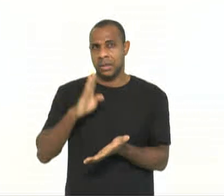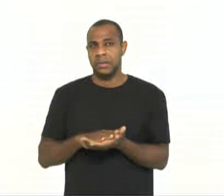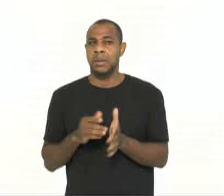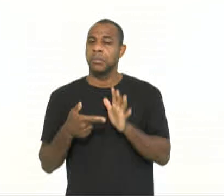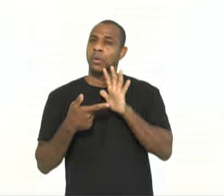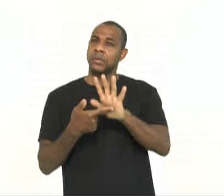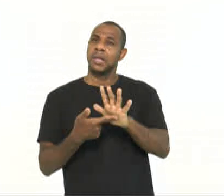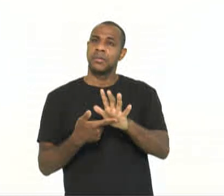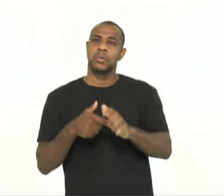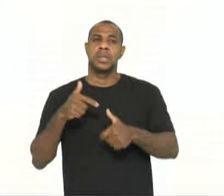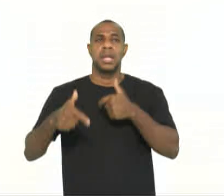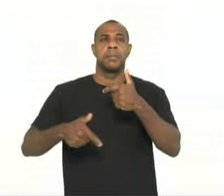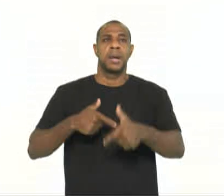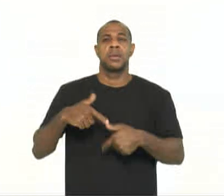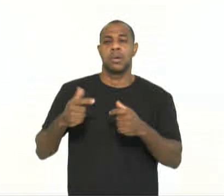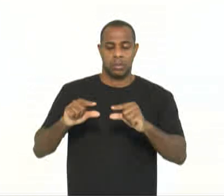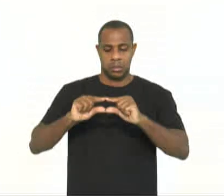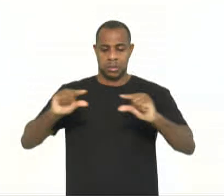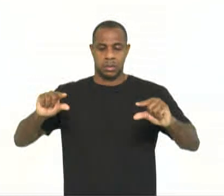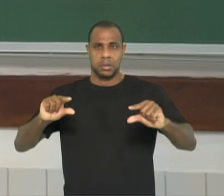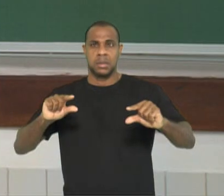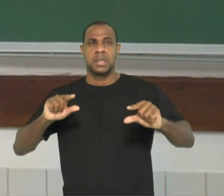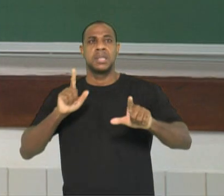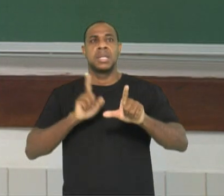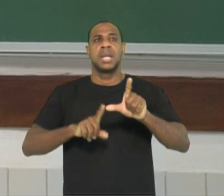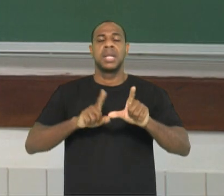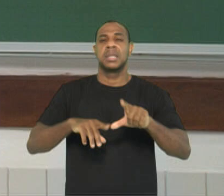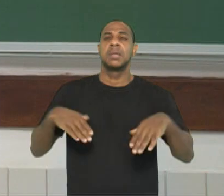obra cujo trecho da letra é.